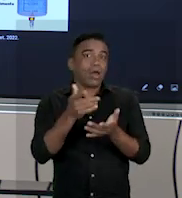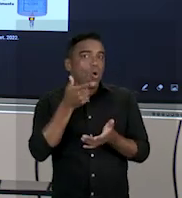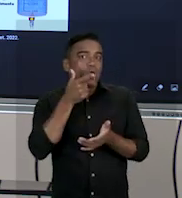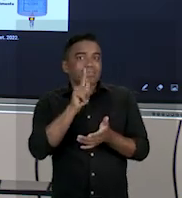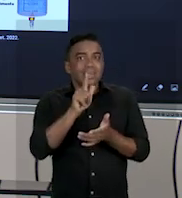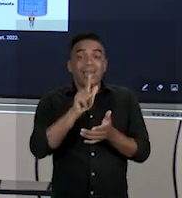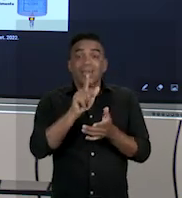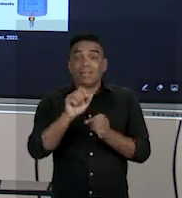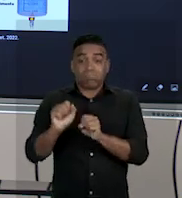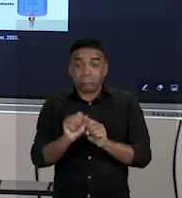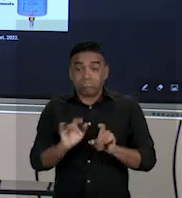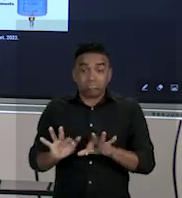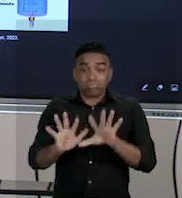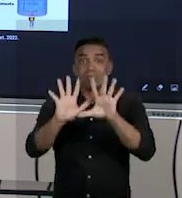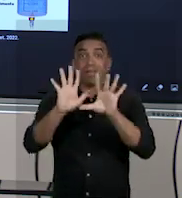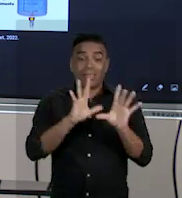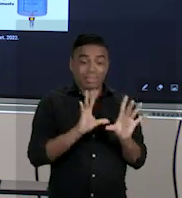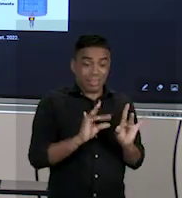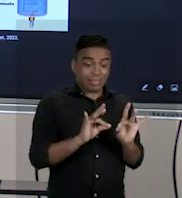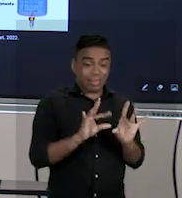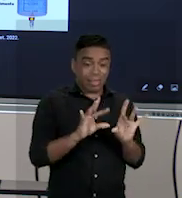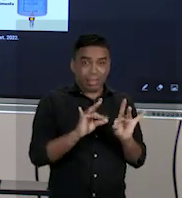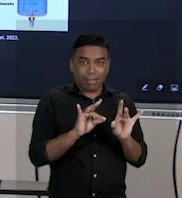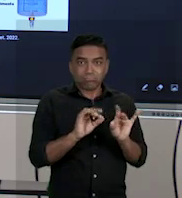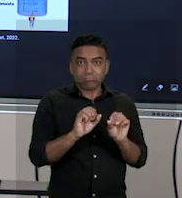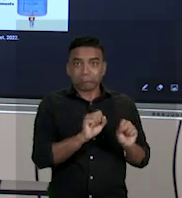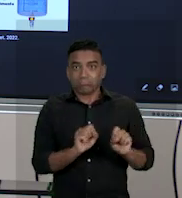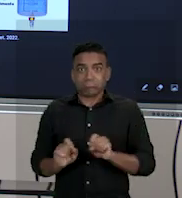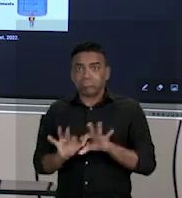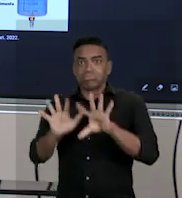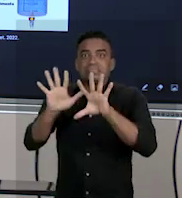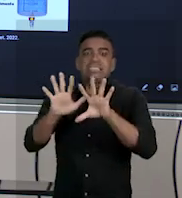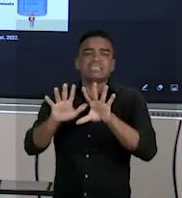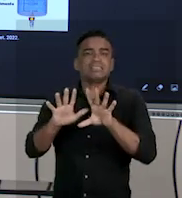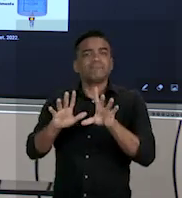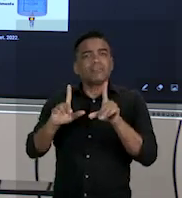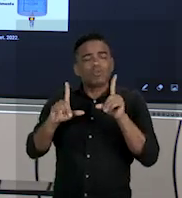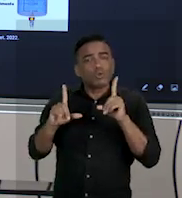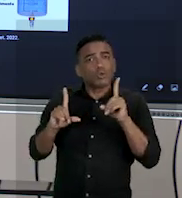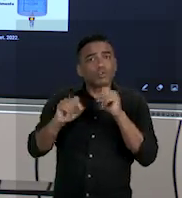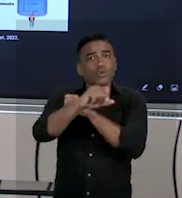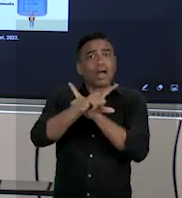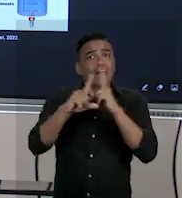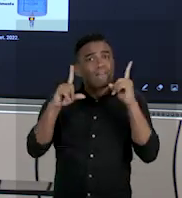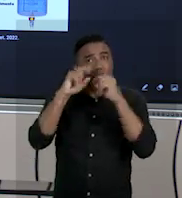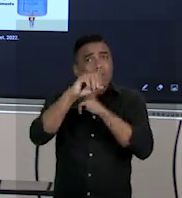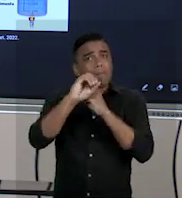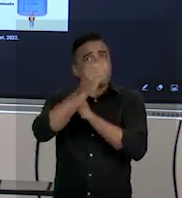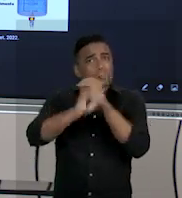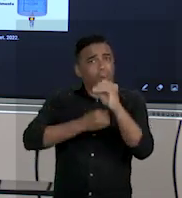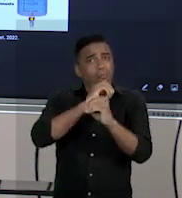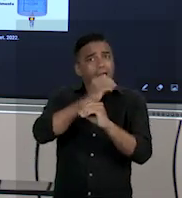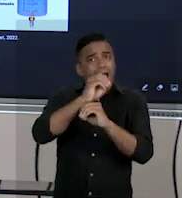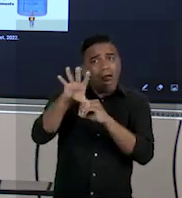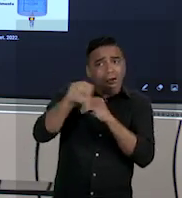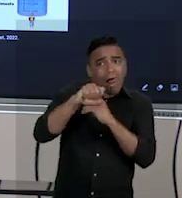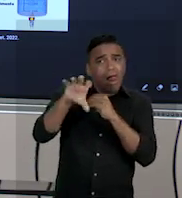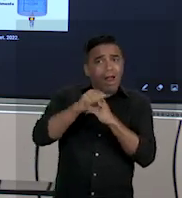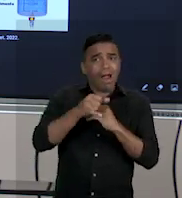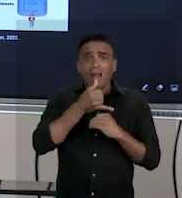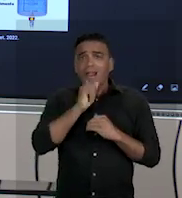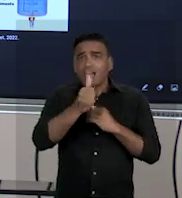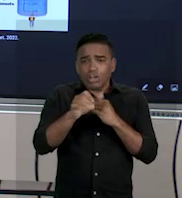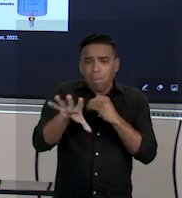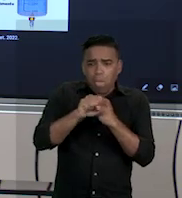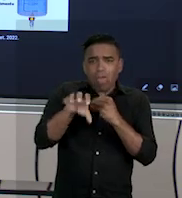estado de vapor. Se ela vai ter dificuldade, se essa molécula de água ela não consegue absorver energia